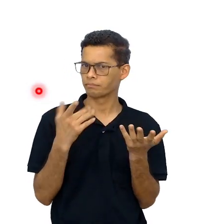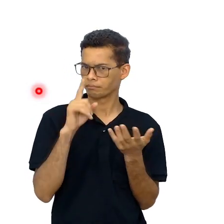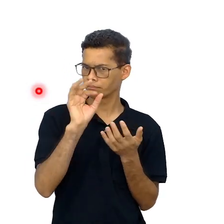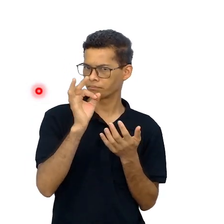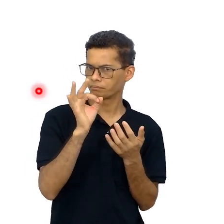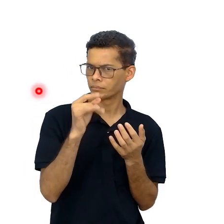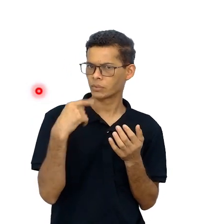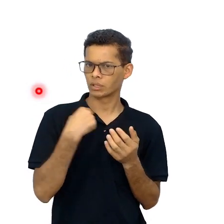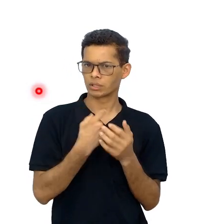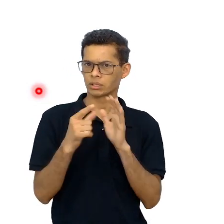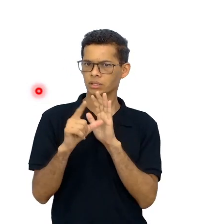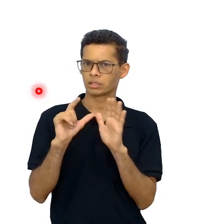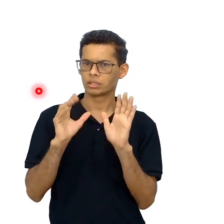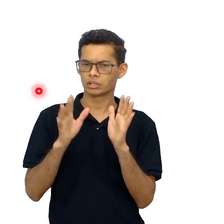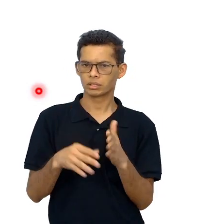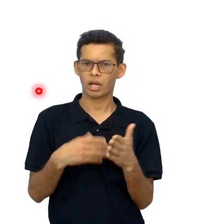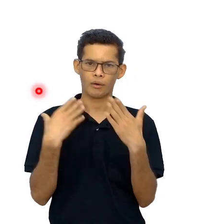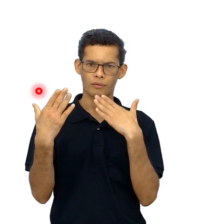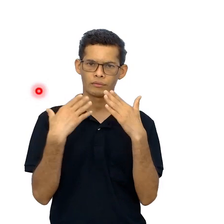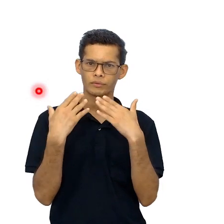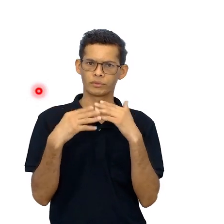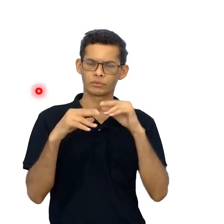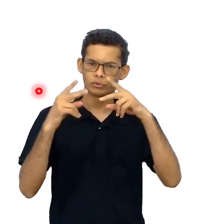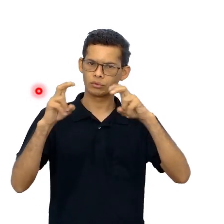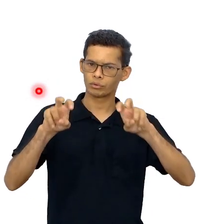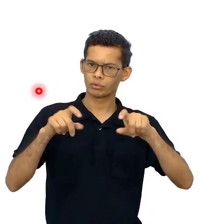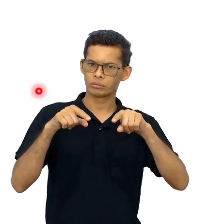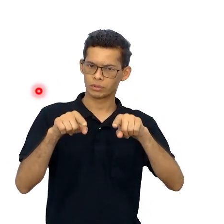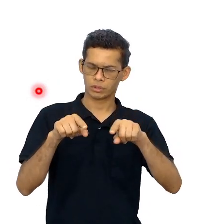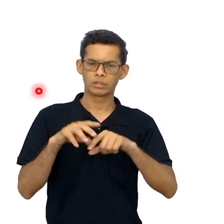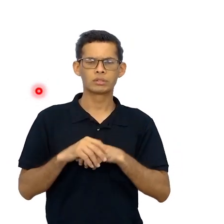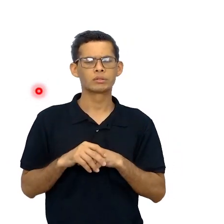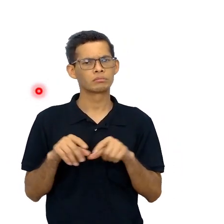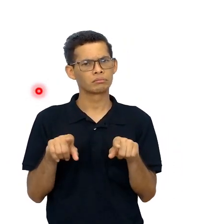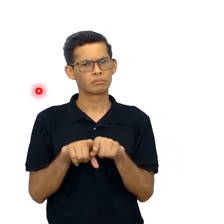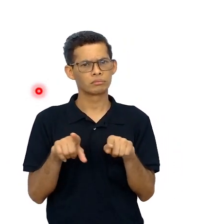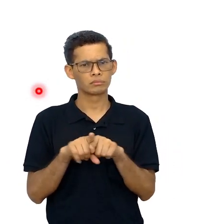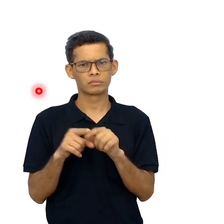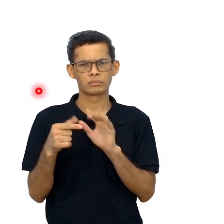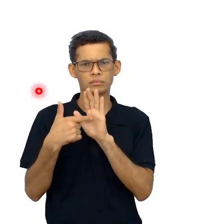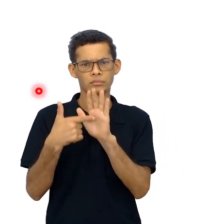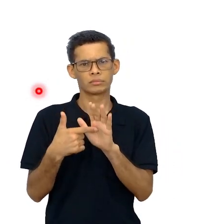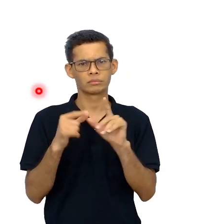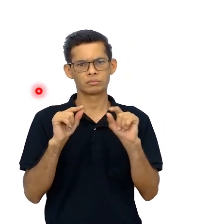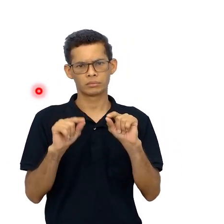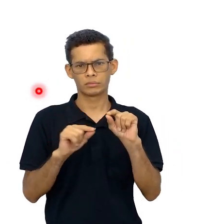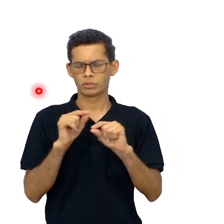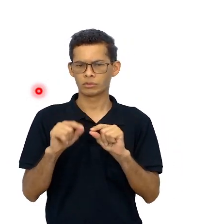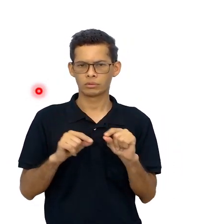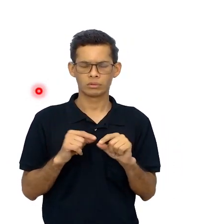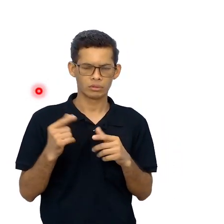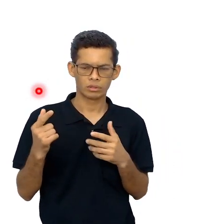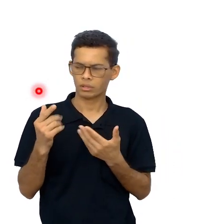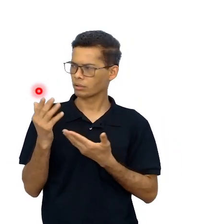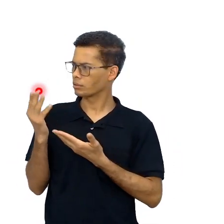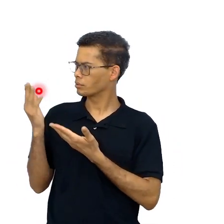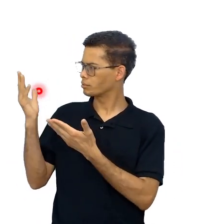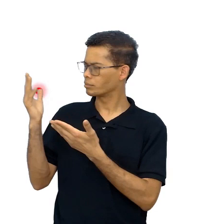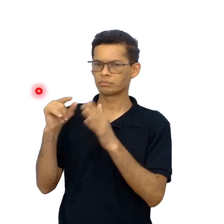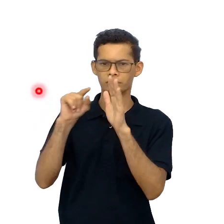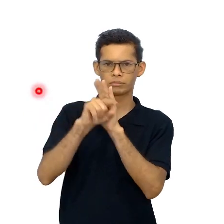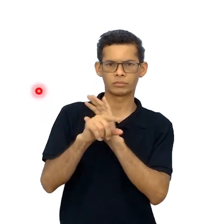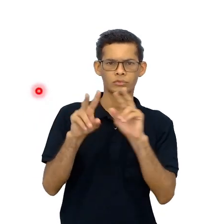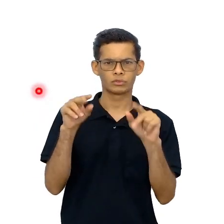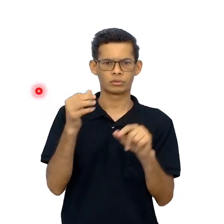nas outras formações. Nós trazemos aqui para vocês uma questão do sexto